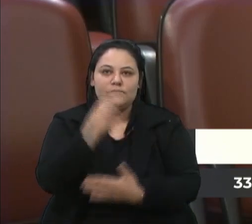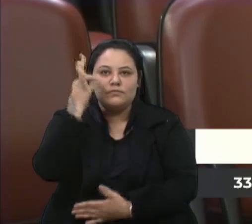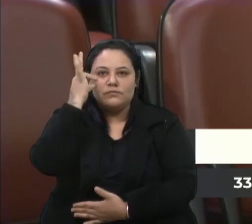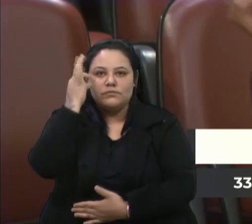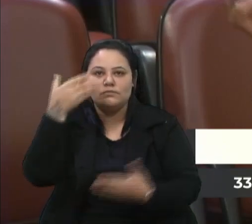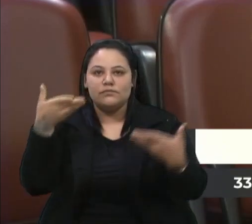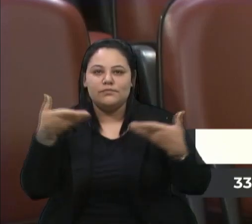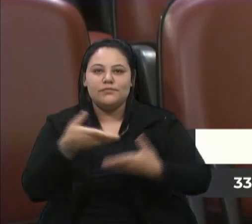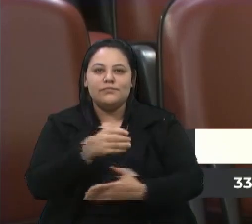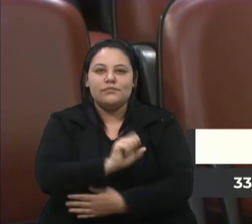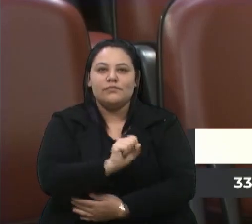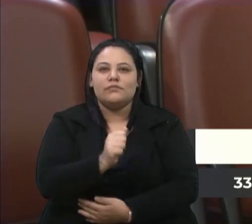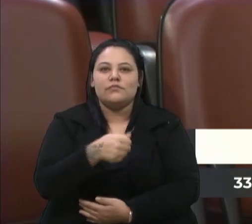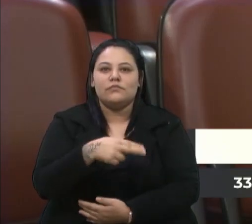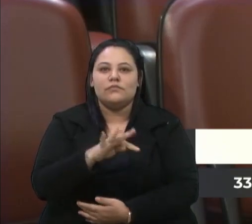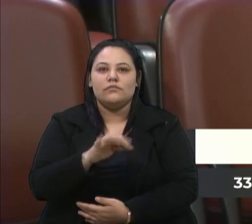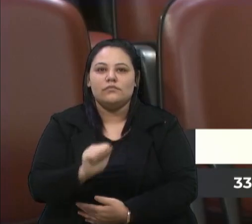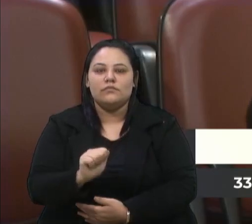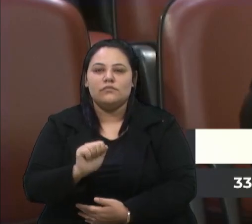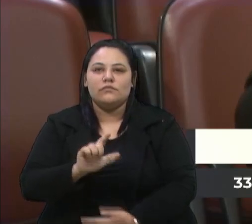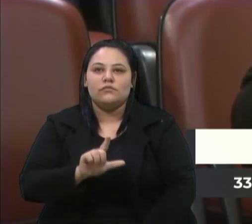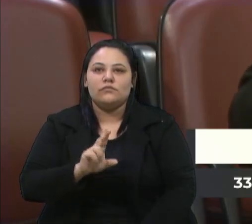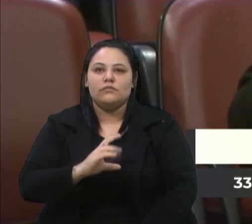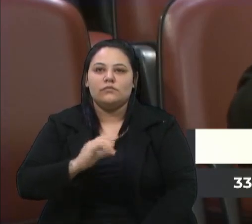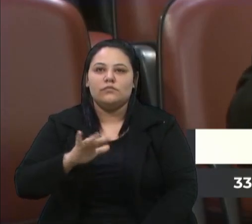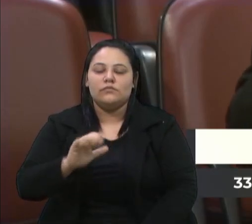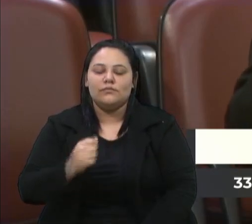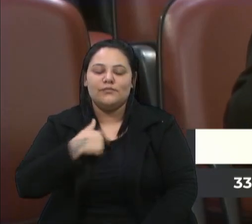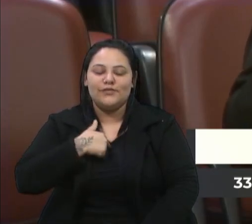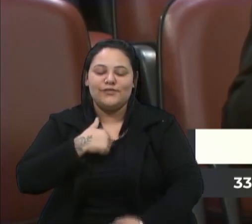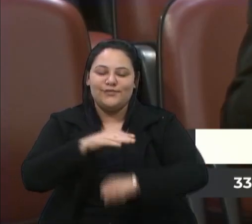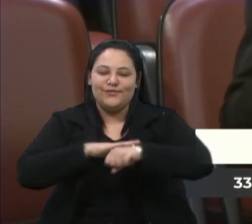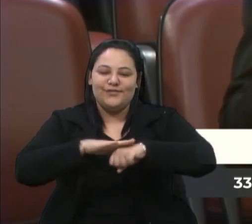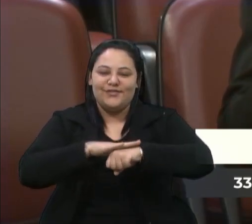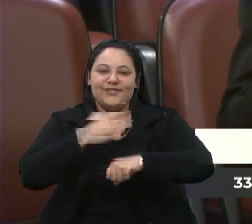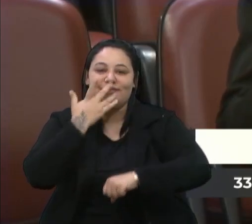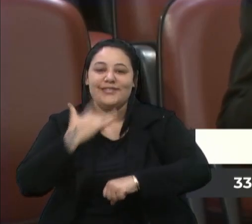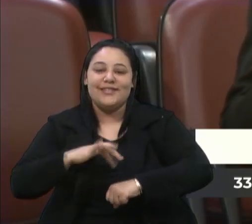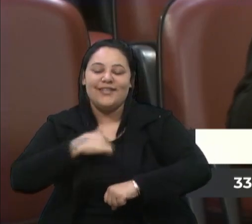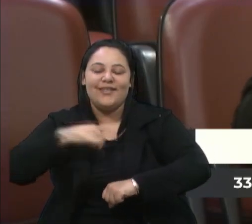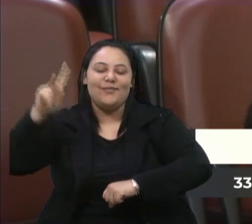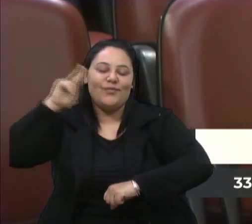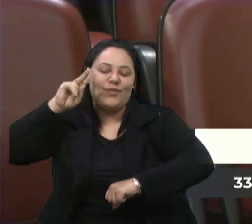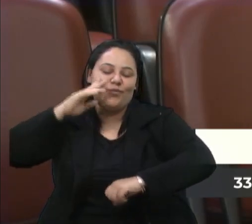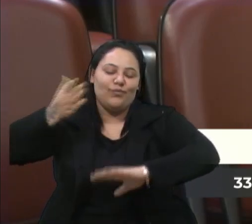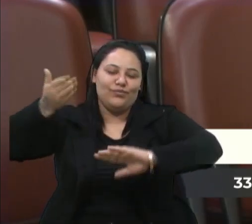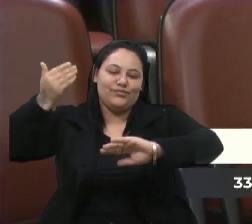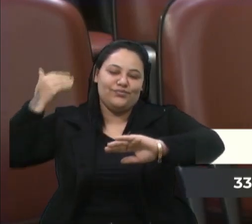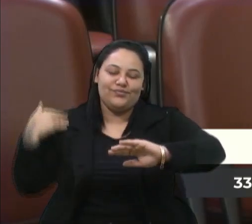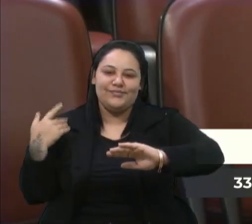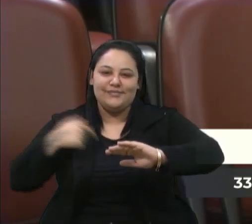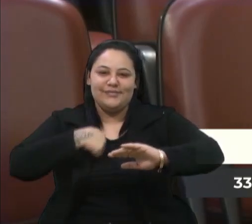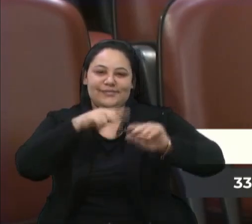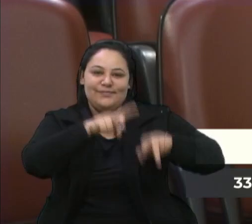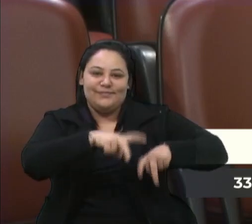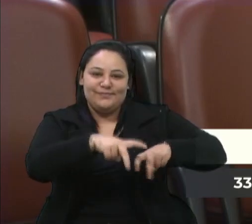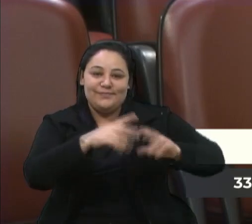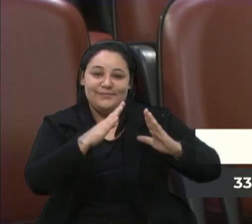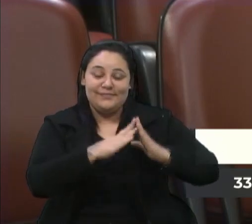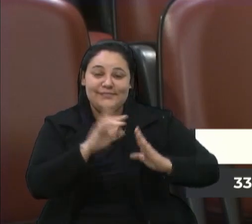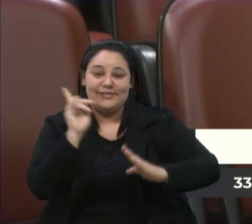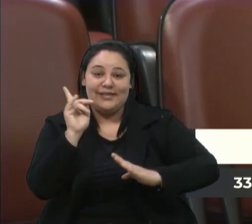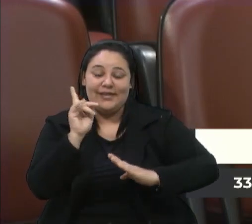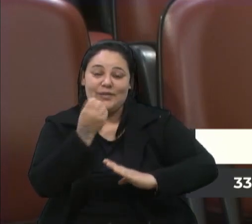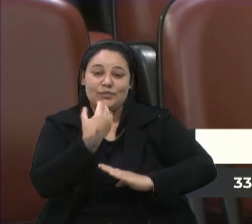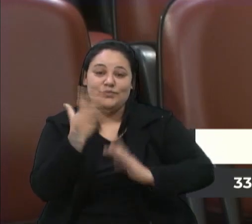estava conversando com as crianças aqui e lembrei que quando eu morava no interior de Bom Jesus, e a gente